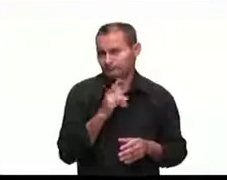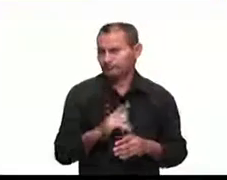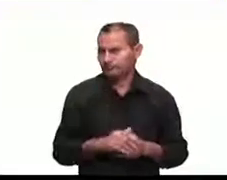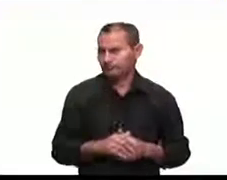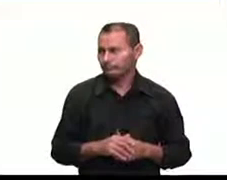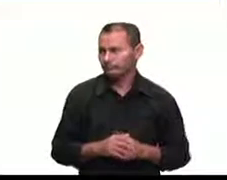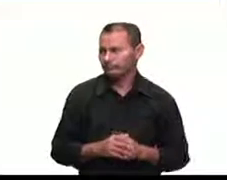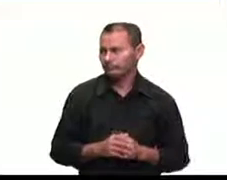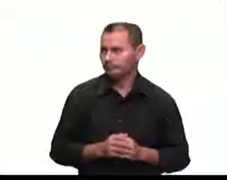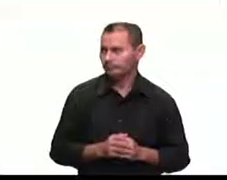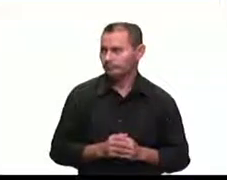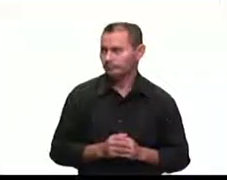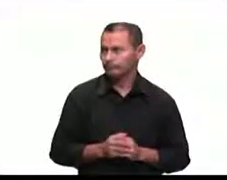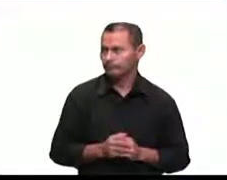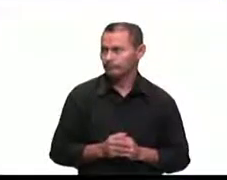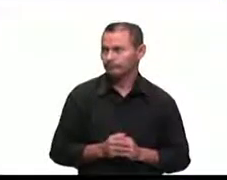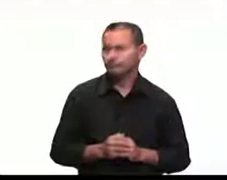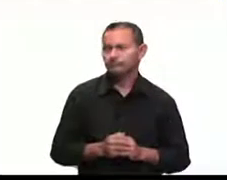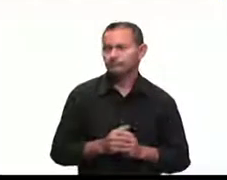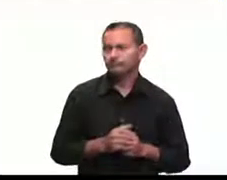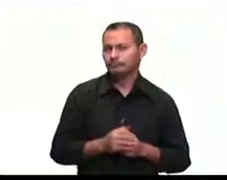aqui,